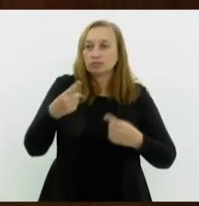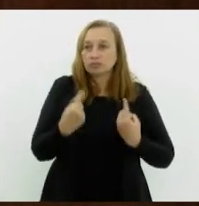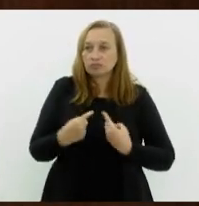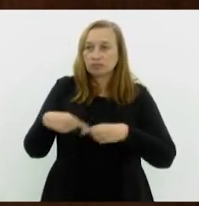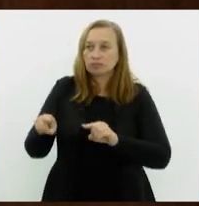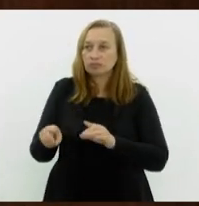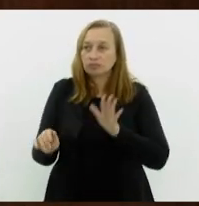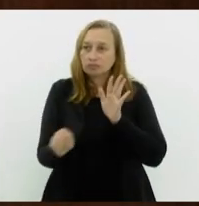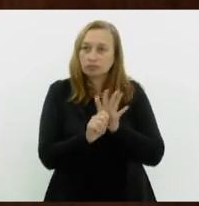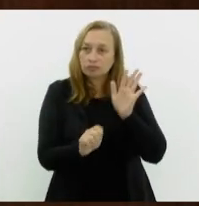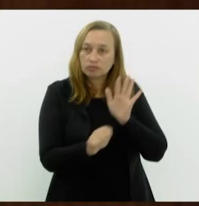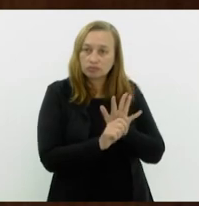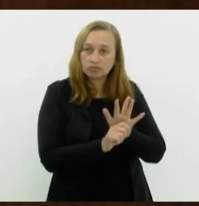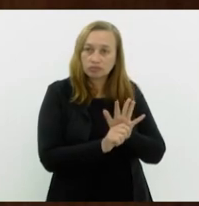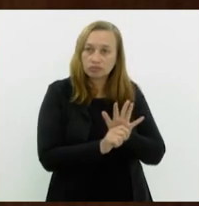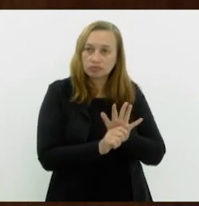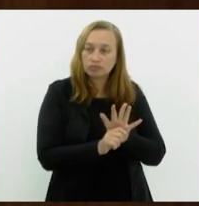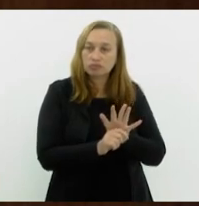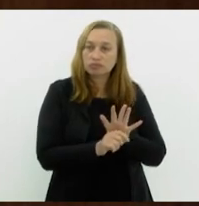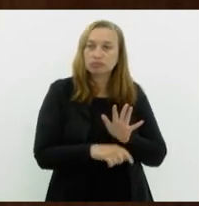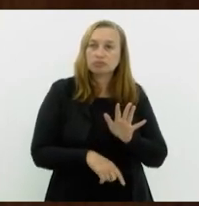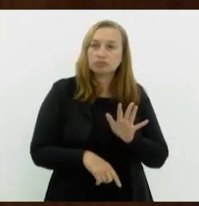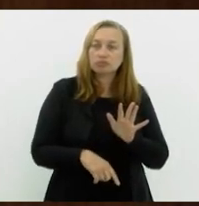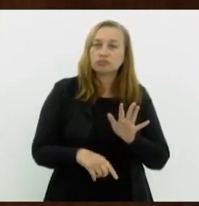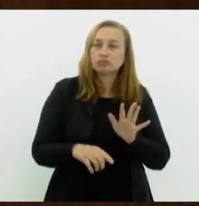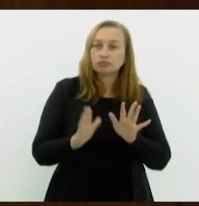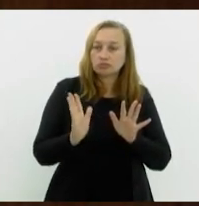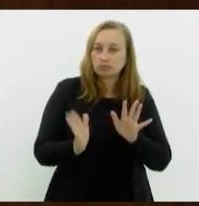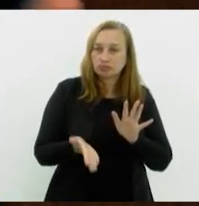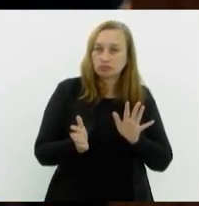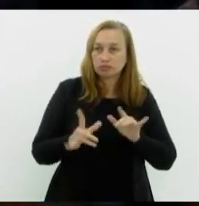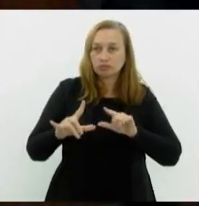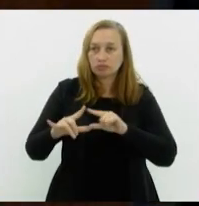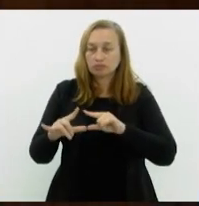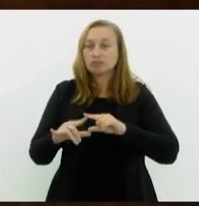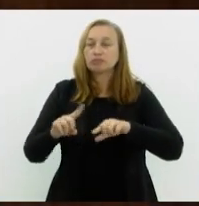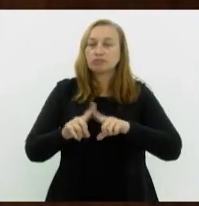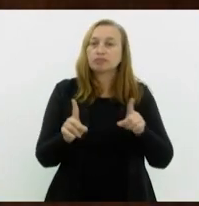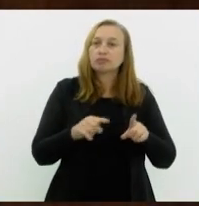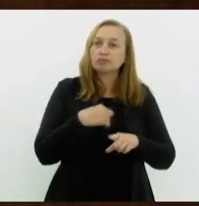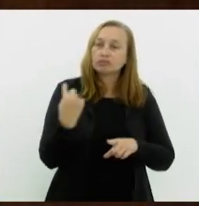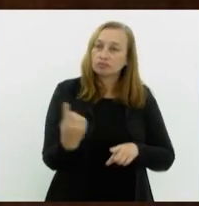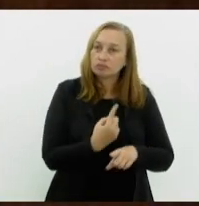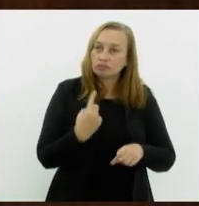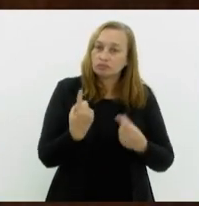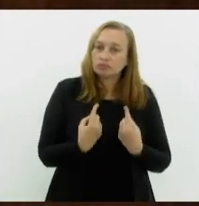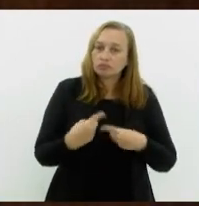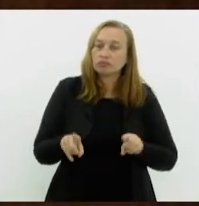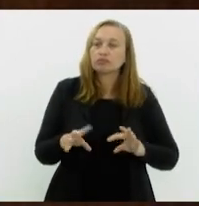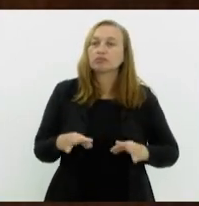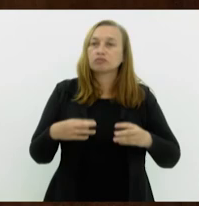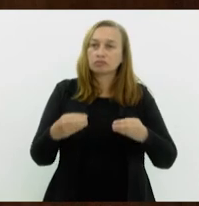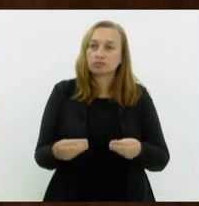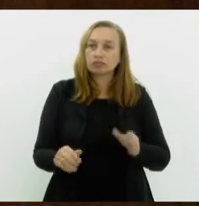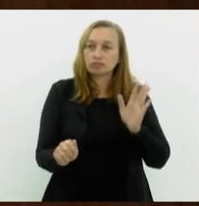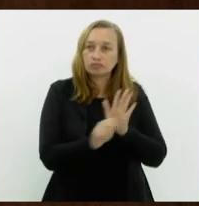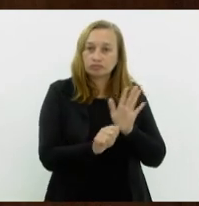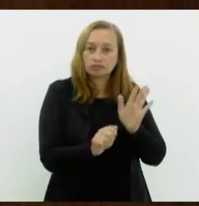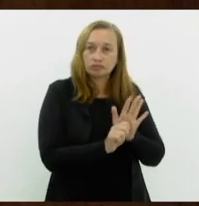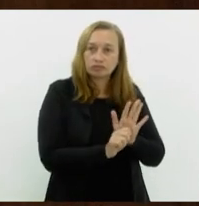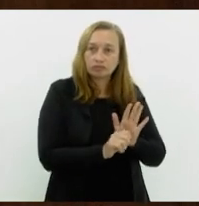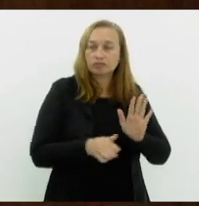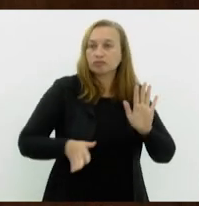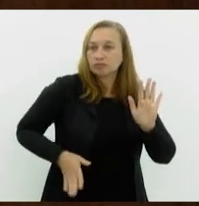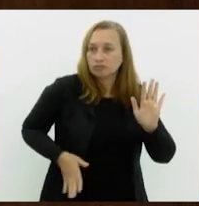miliciano. Na realidade, estamos combatendo tudo. Tráfico, milícia, narcomilícia, o que seja. E aproveitar e pedir